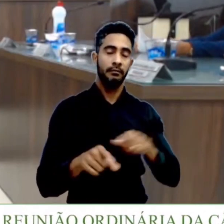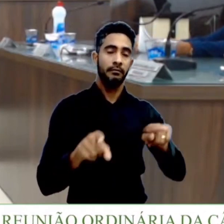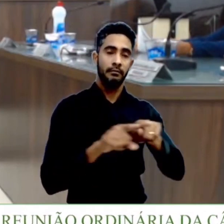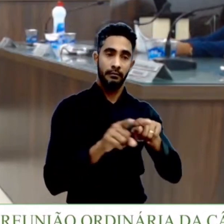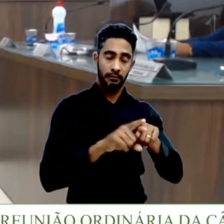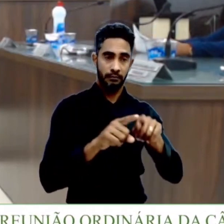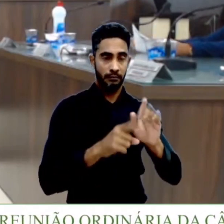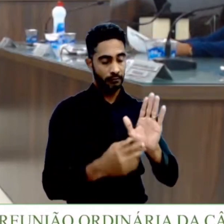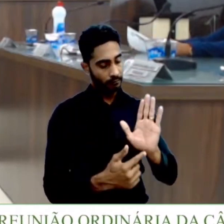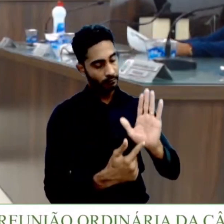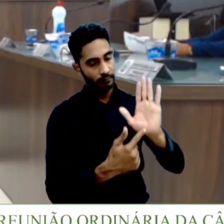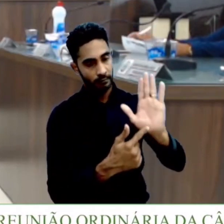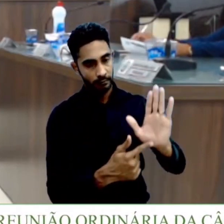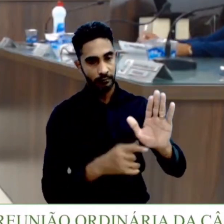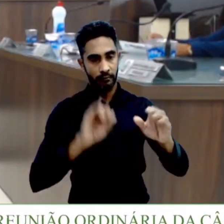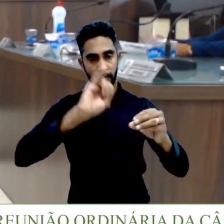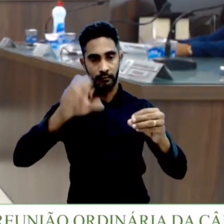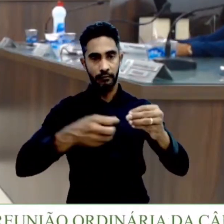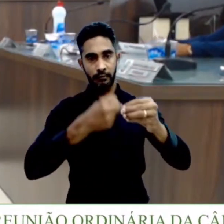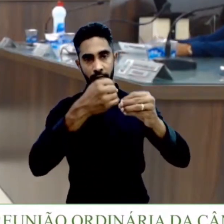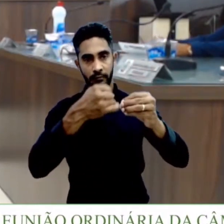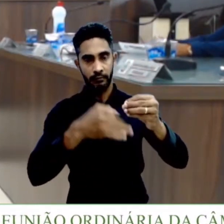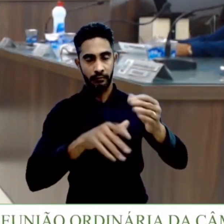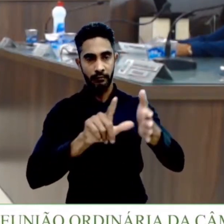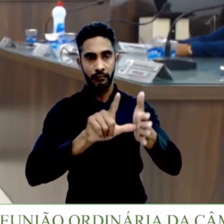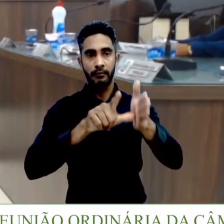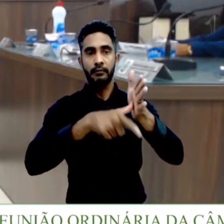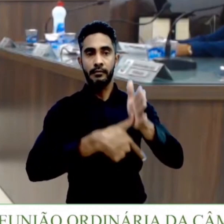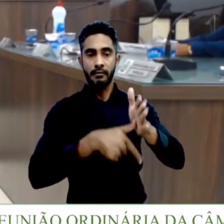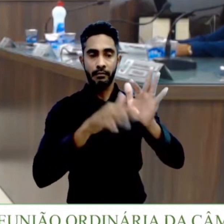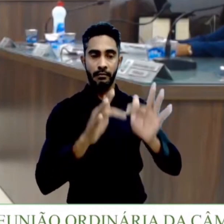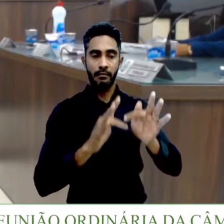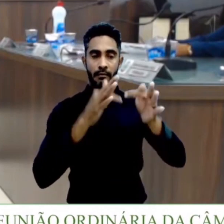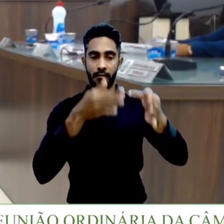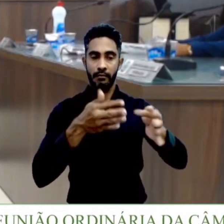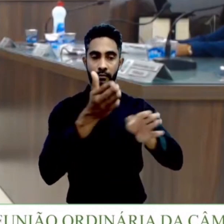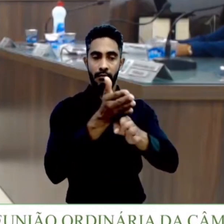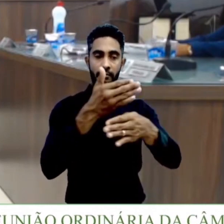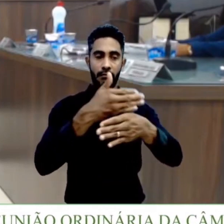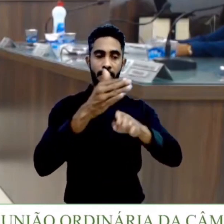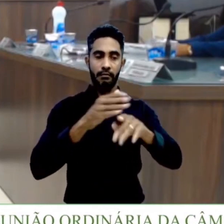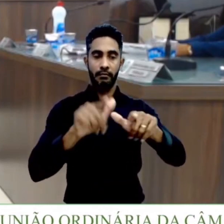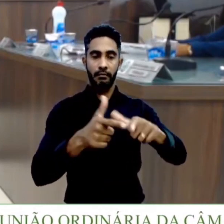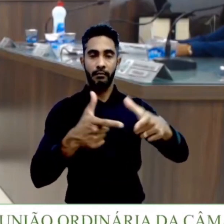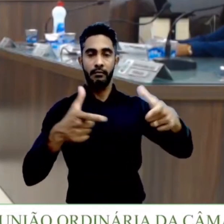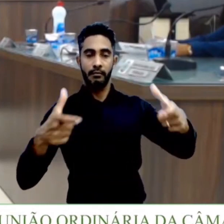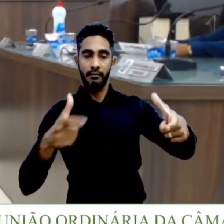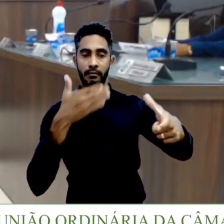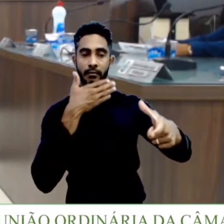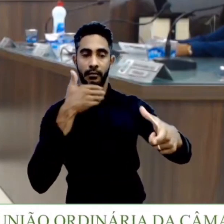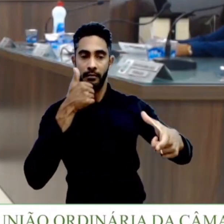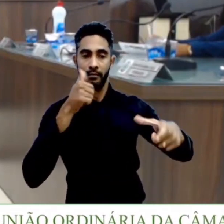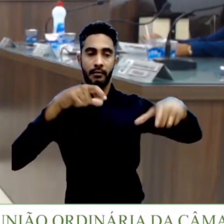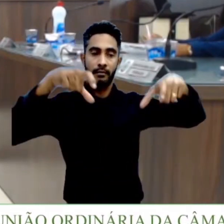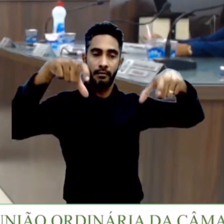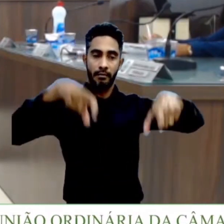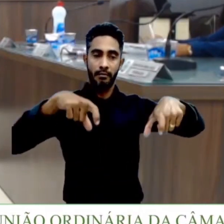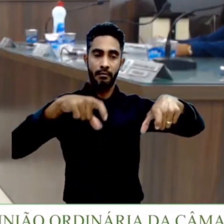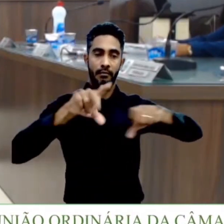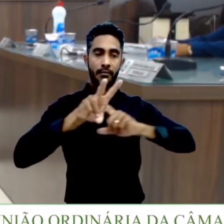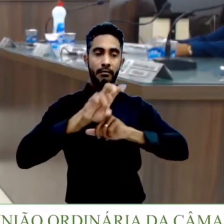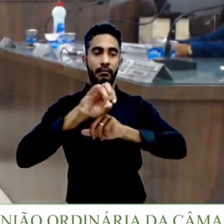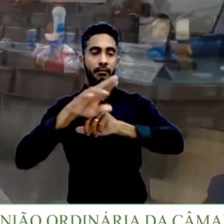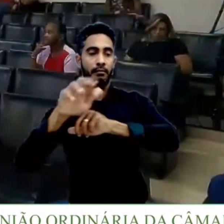sejam apresentadas as justificativas do atraso na conclusão da obra de ampliação e melhoria do campo da Vila Nova